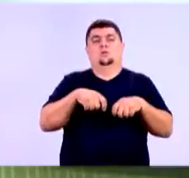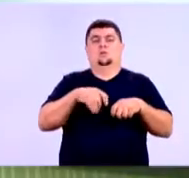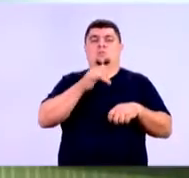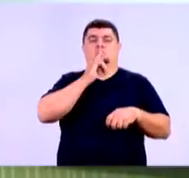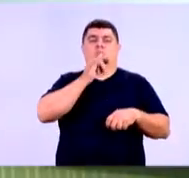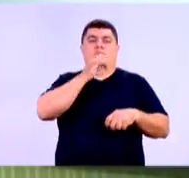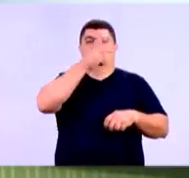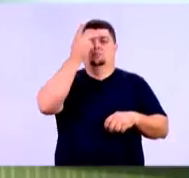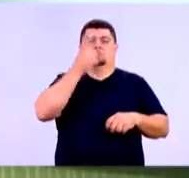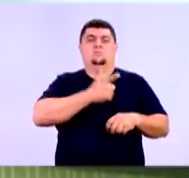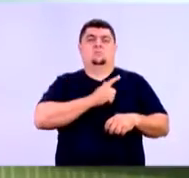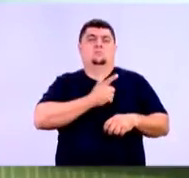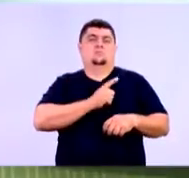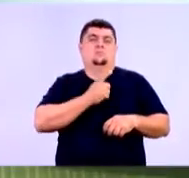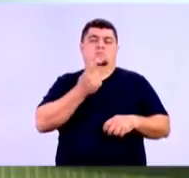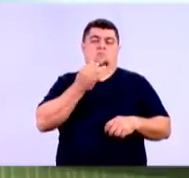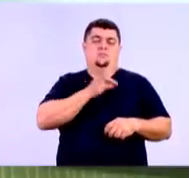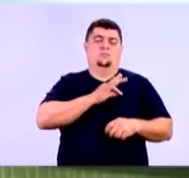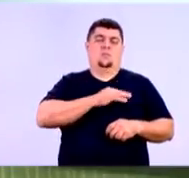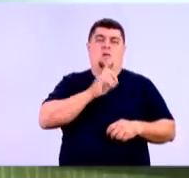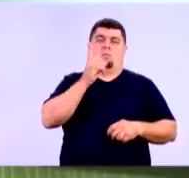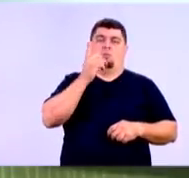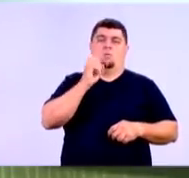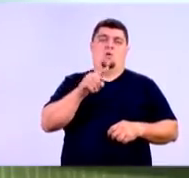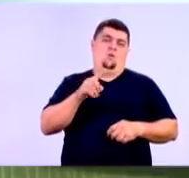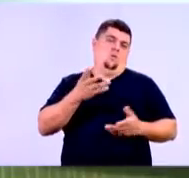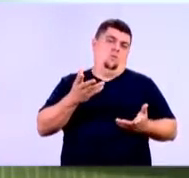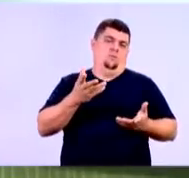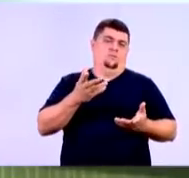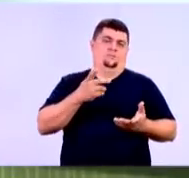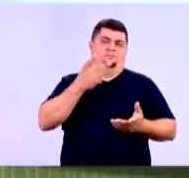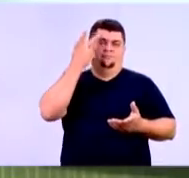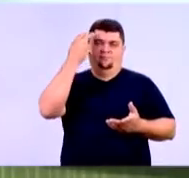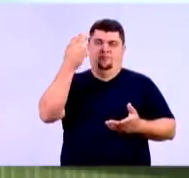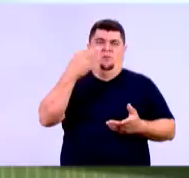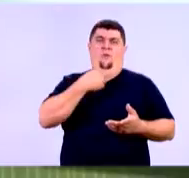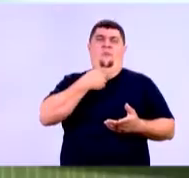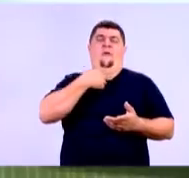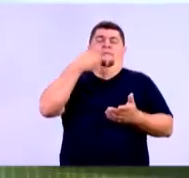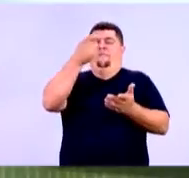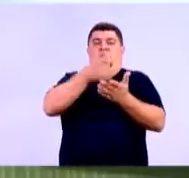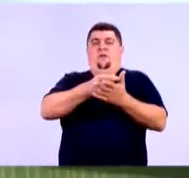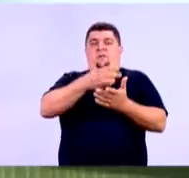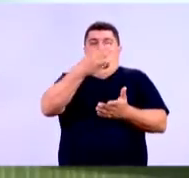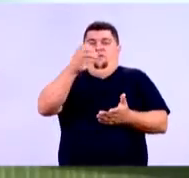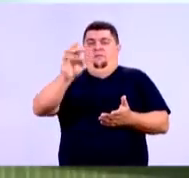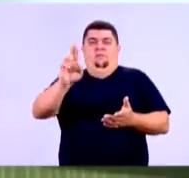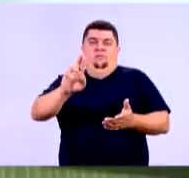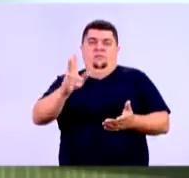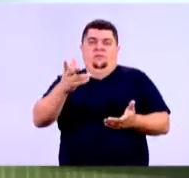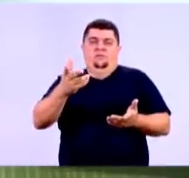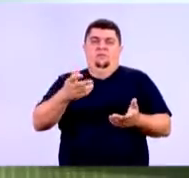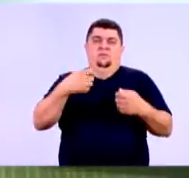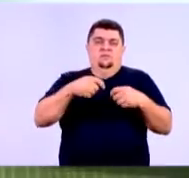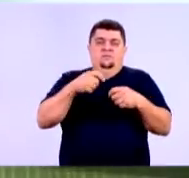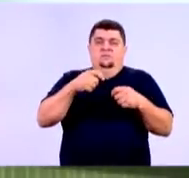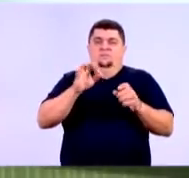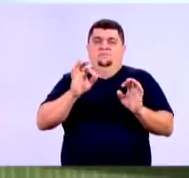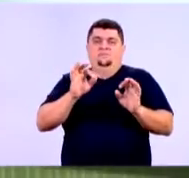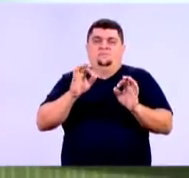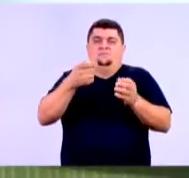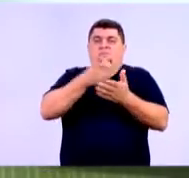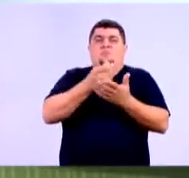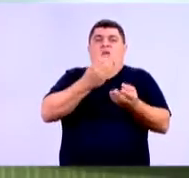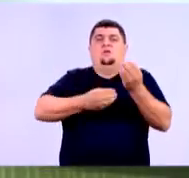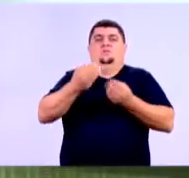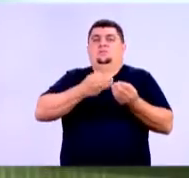pessoa tem um rendimento mensal, um salário de R$1.000, normalmente ela não pode pagar uma parcela maior do que 300. Então eu tenho que perguntar, aí, o que você paga